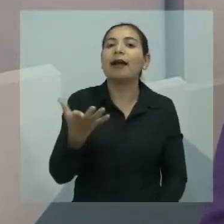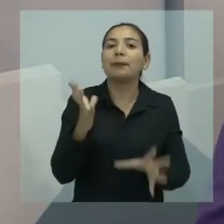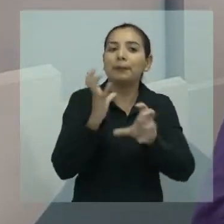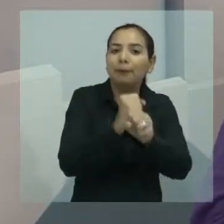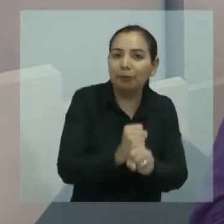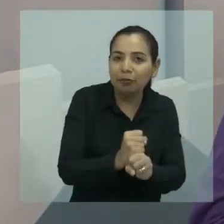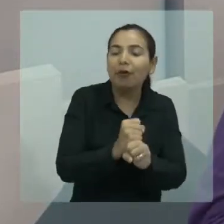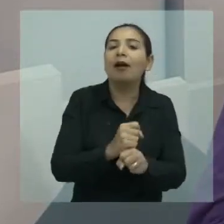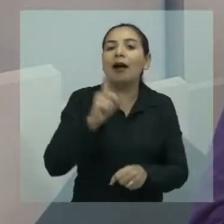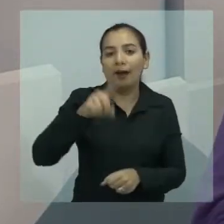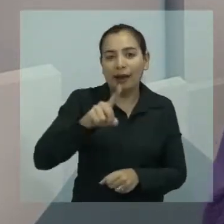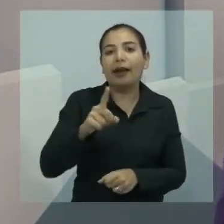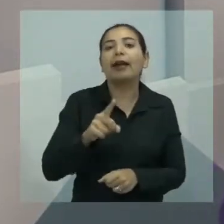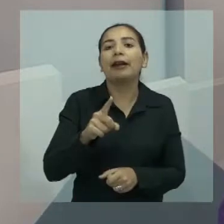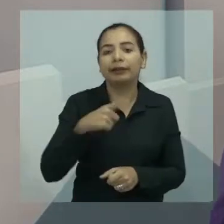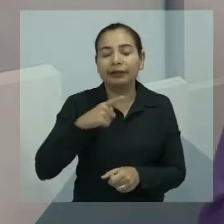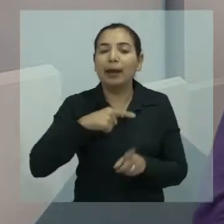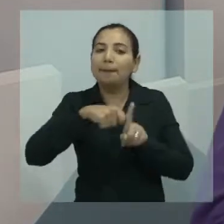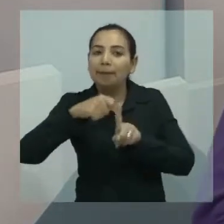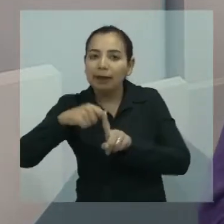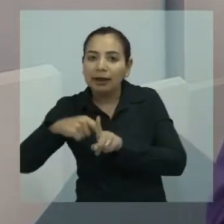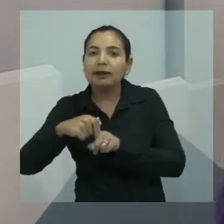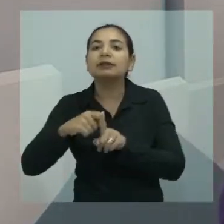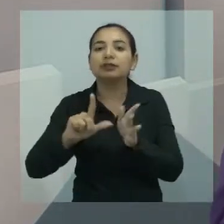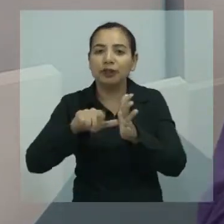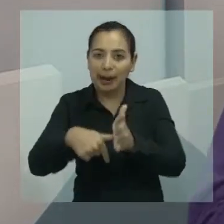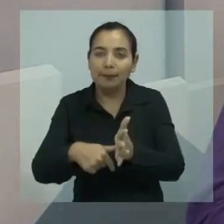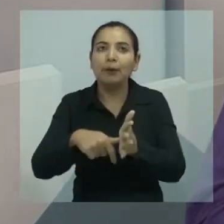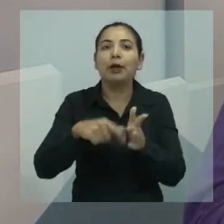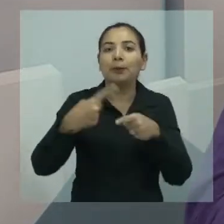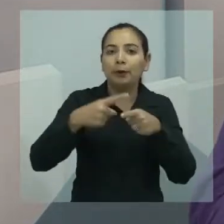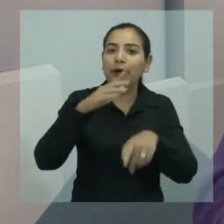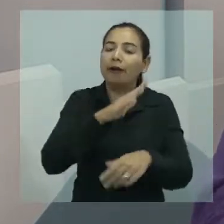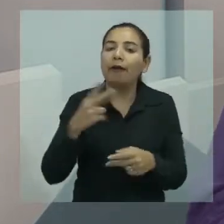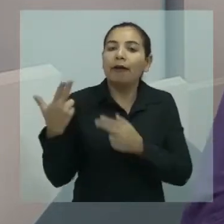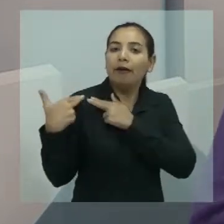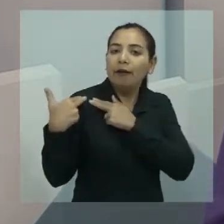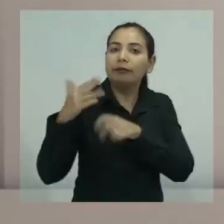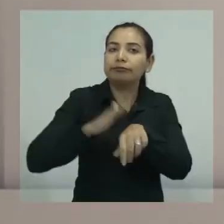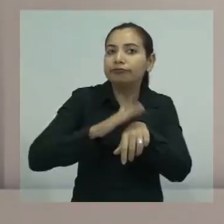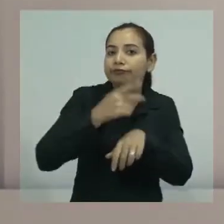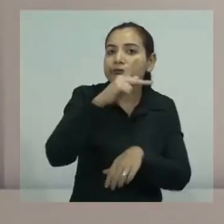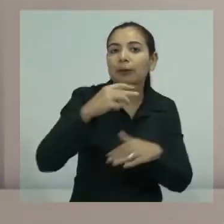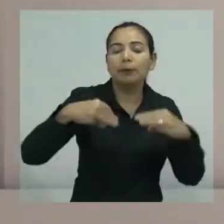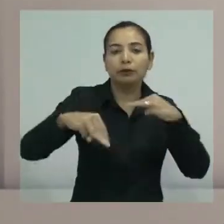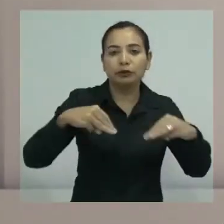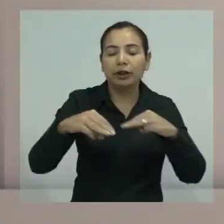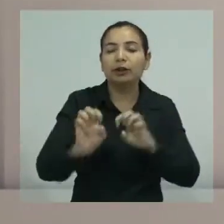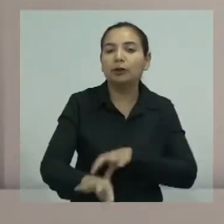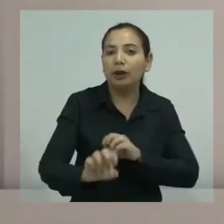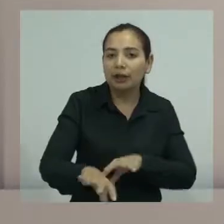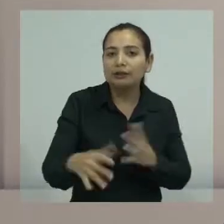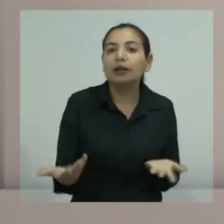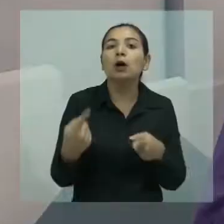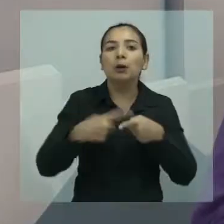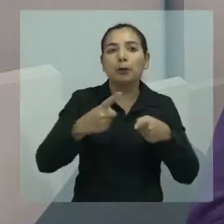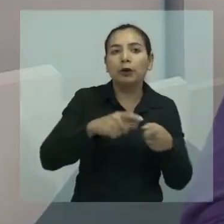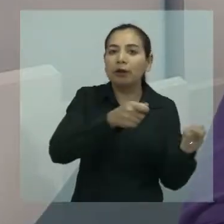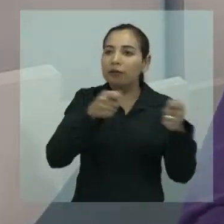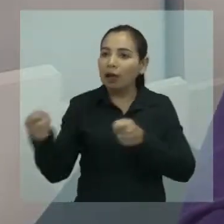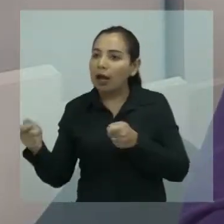para fazer a divulgação que fez agora, né? Para fazer a análise dos dados. Fazer a análise dos dados, fazer alguma correção, né?